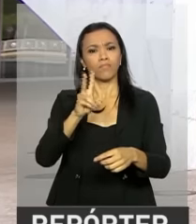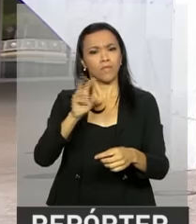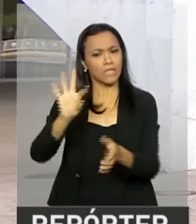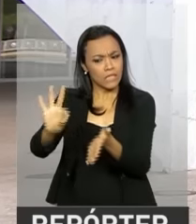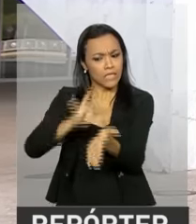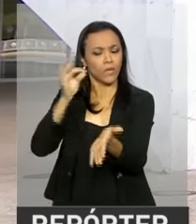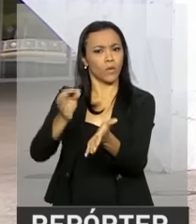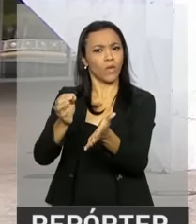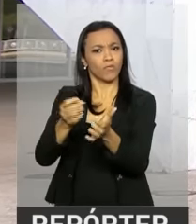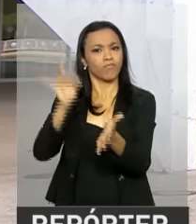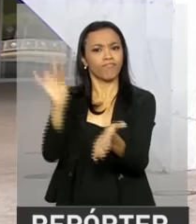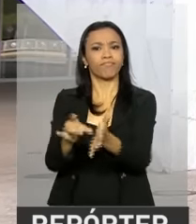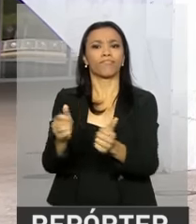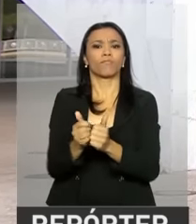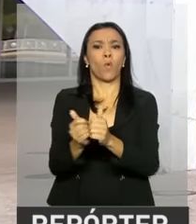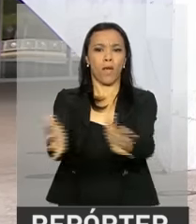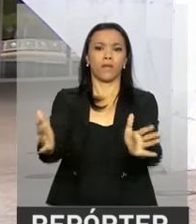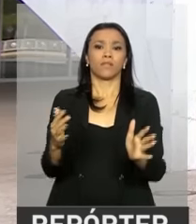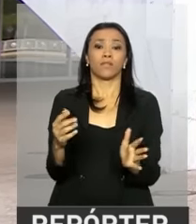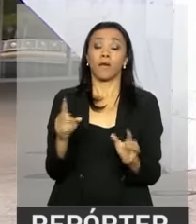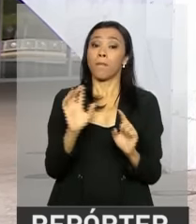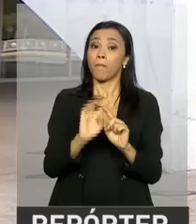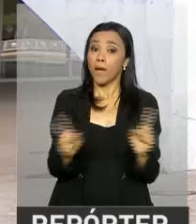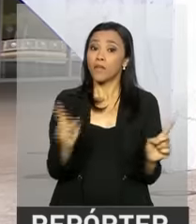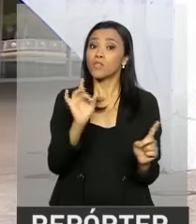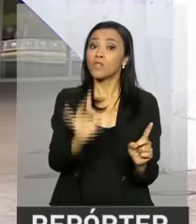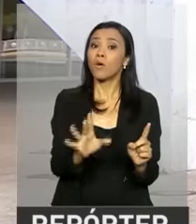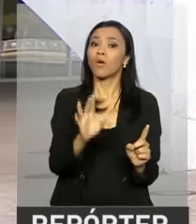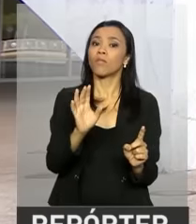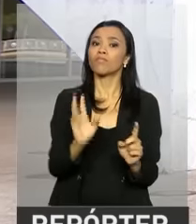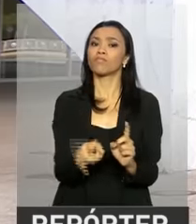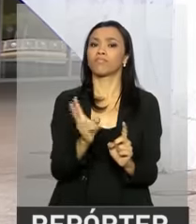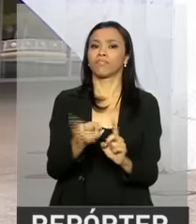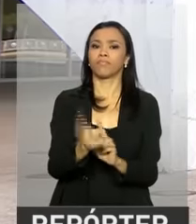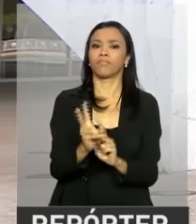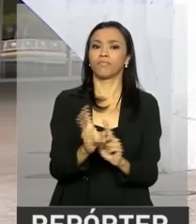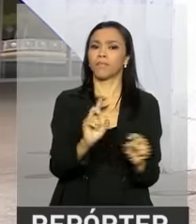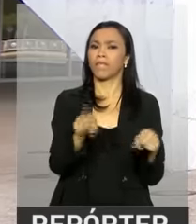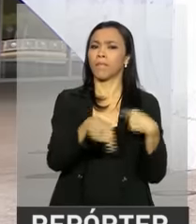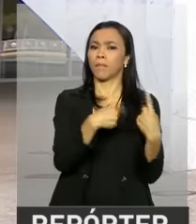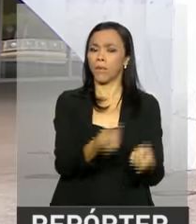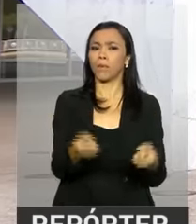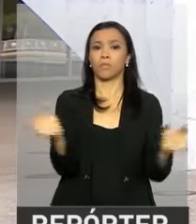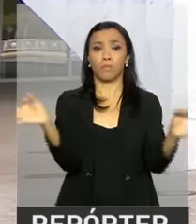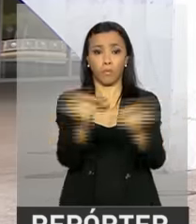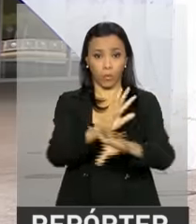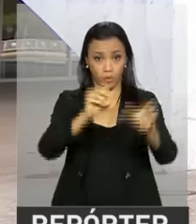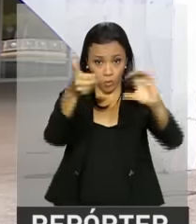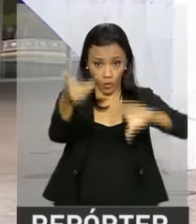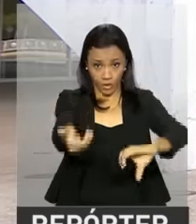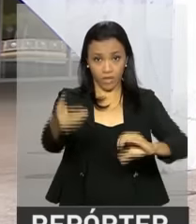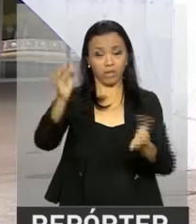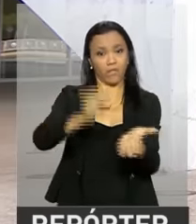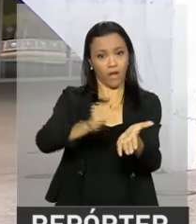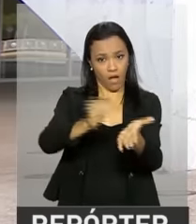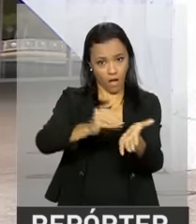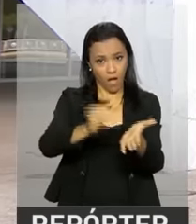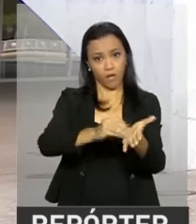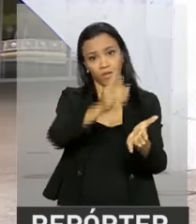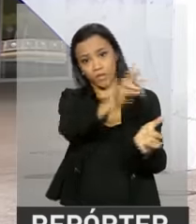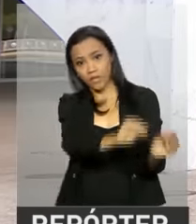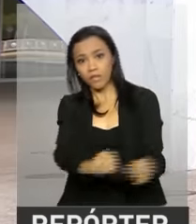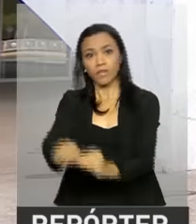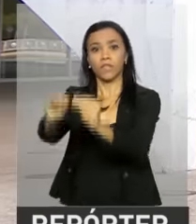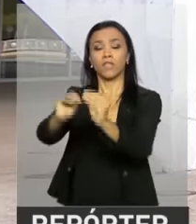assinatura mas ela só passa a ter virgor permanente depois de terminar de passar pelo congresso portanto ainda falta ir para o